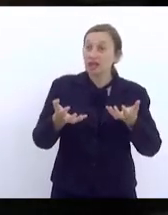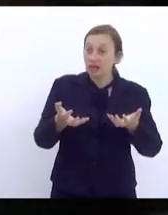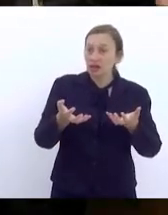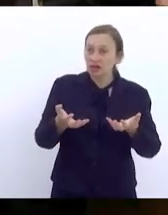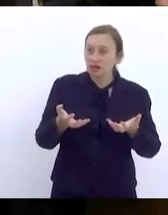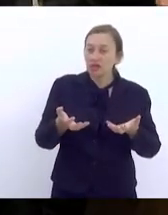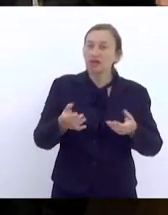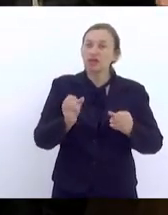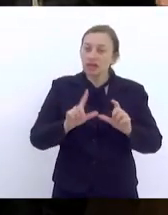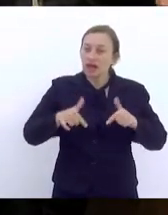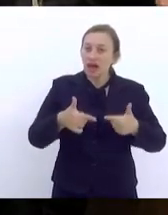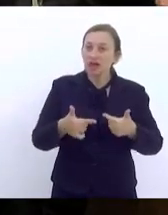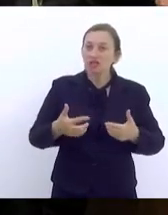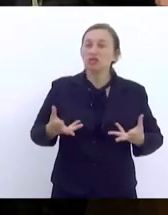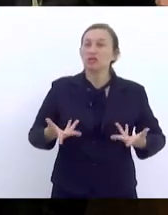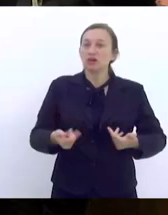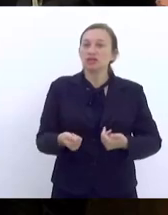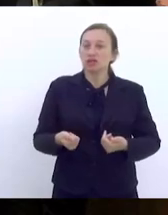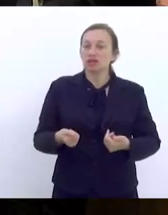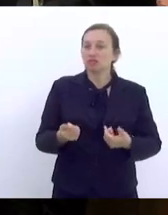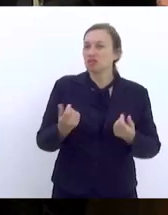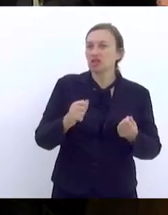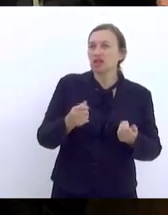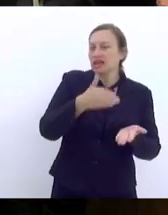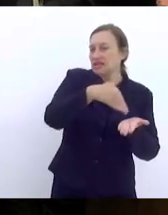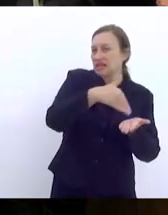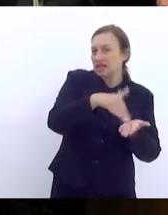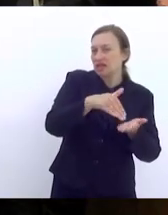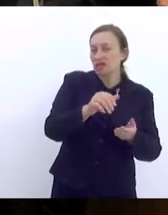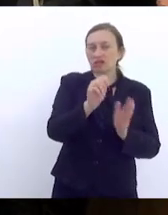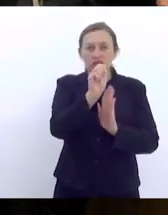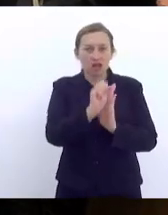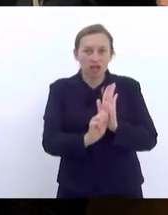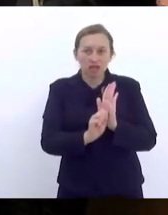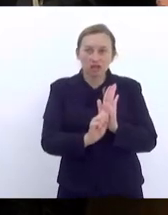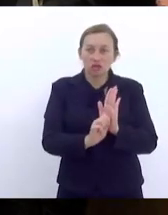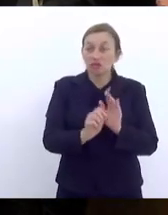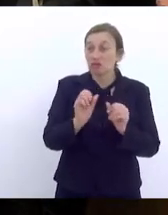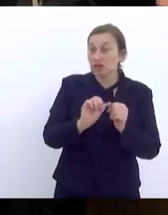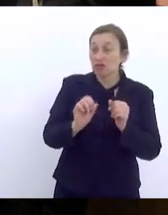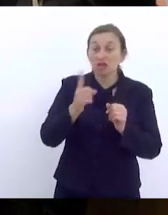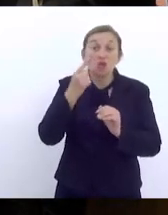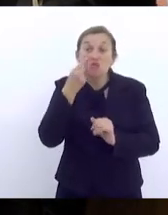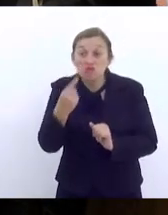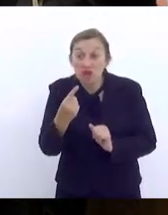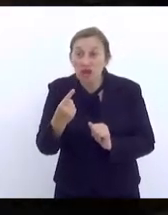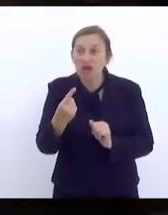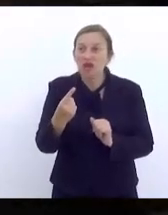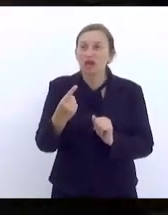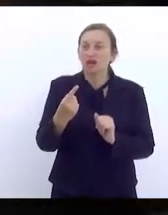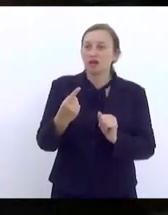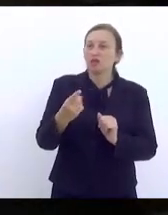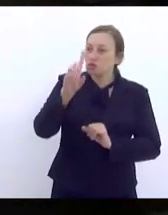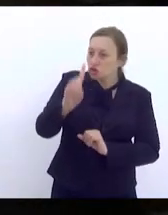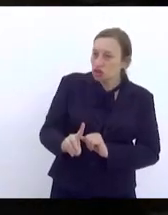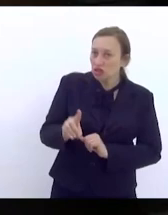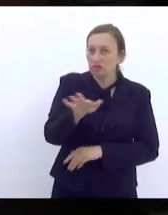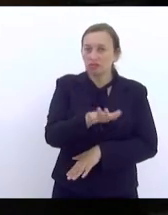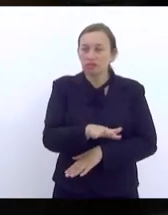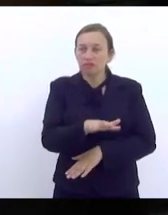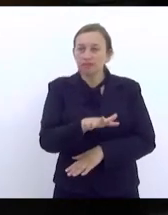de fato funciona não adianta as secretarias de fazer em relatórios e não assistirem a população do direito ou seja